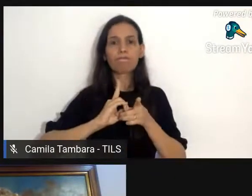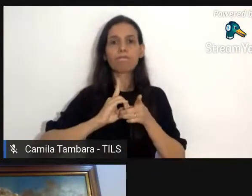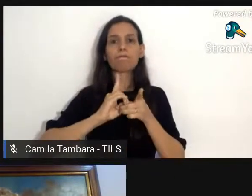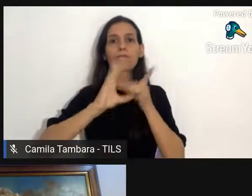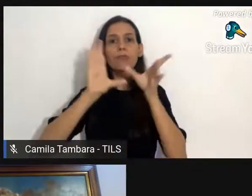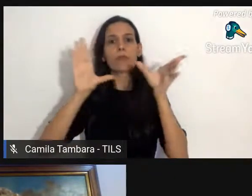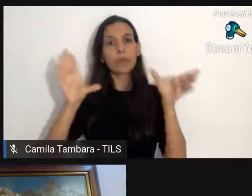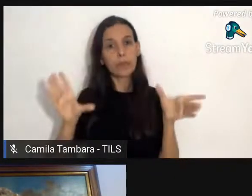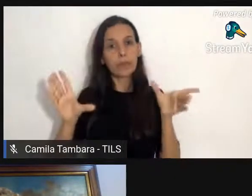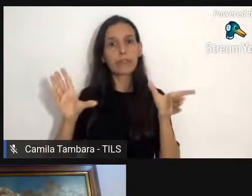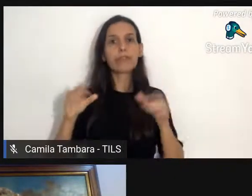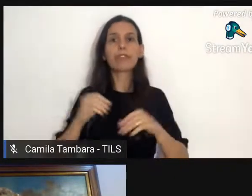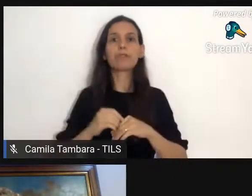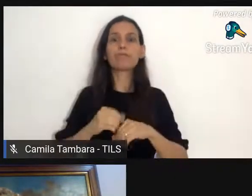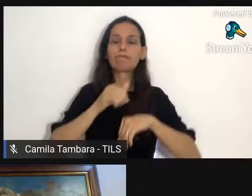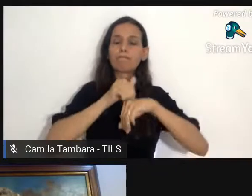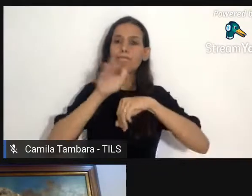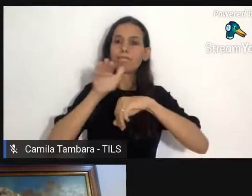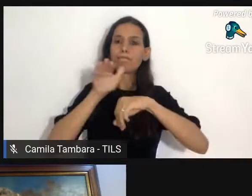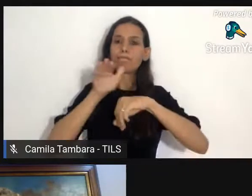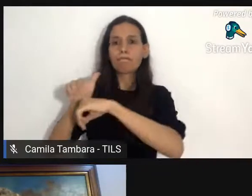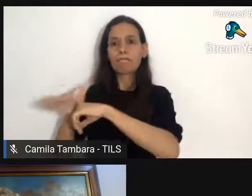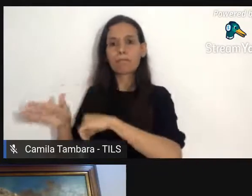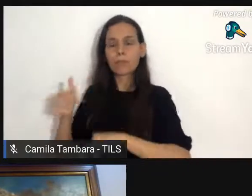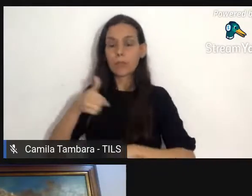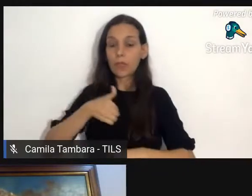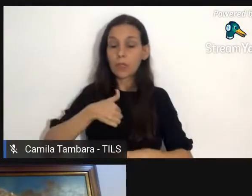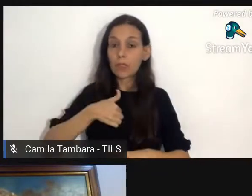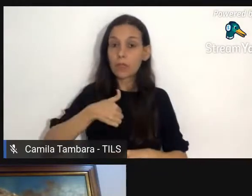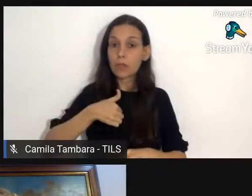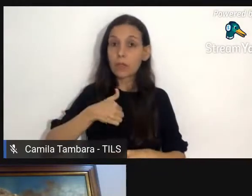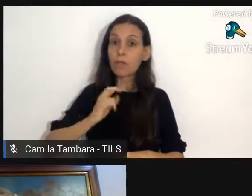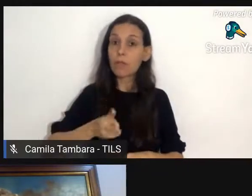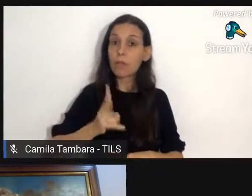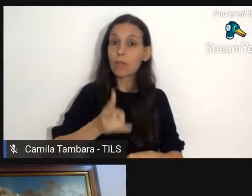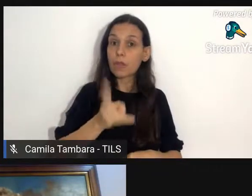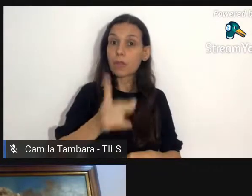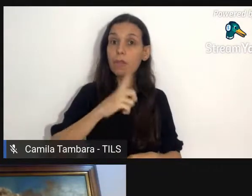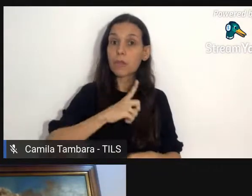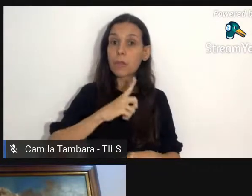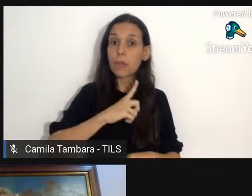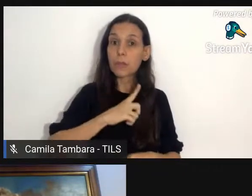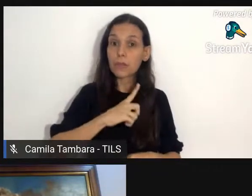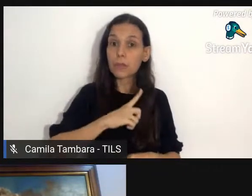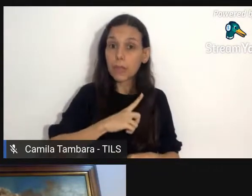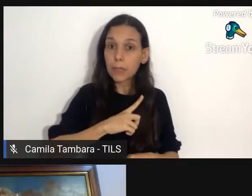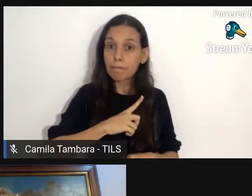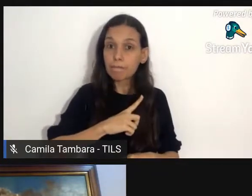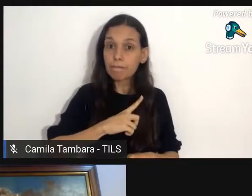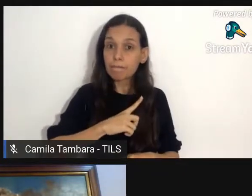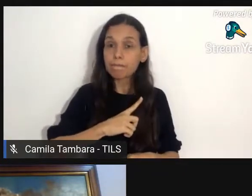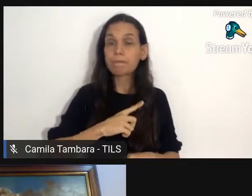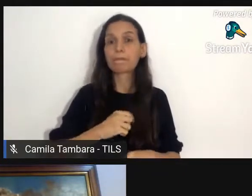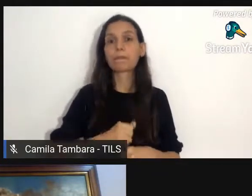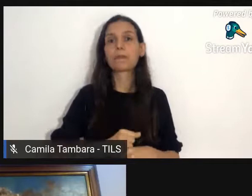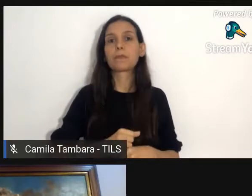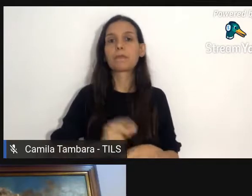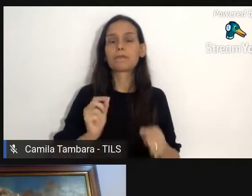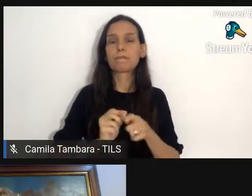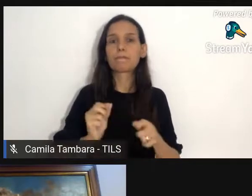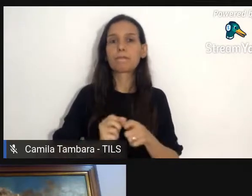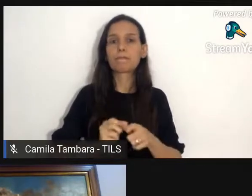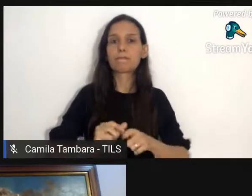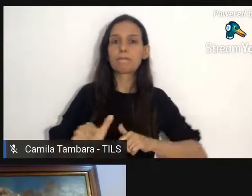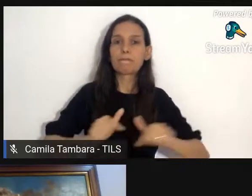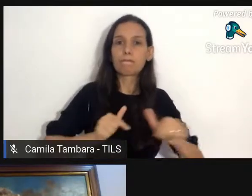compartilhada, e isso eu sempre tenho tentado fazer, porque também é um trabalho, né, existe